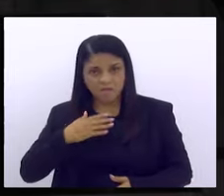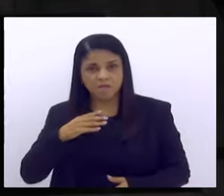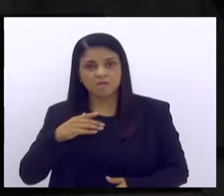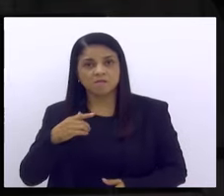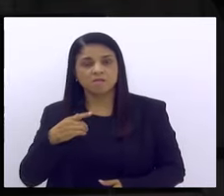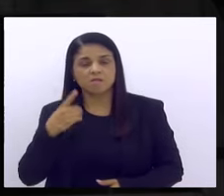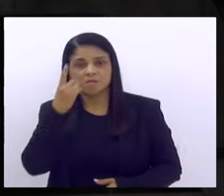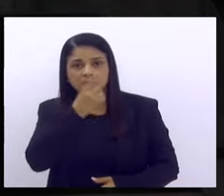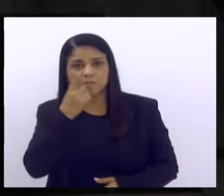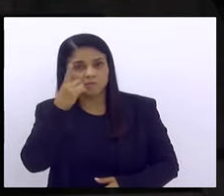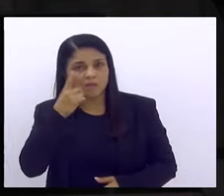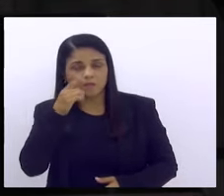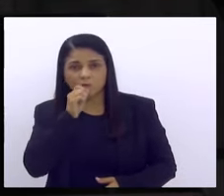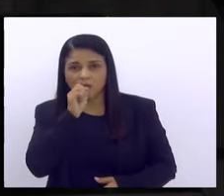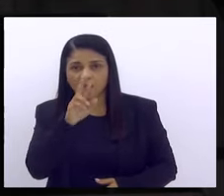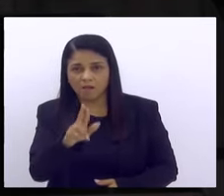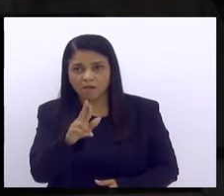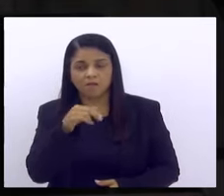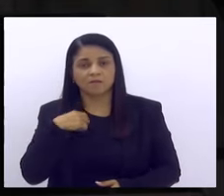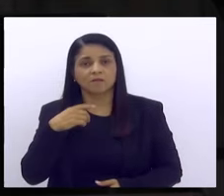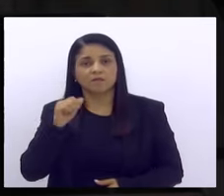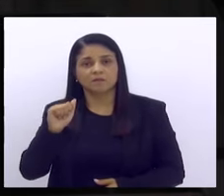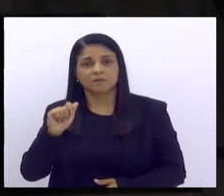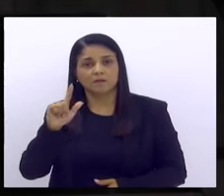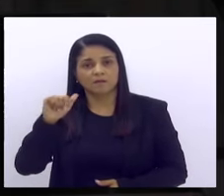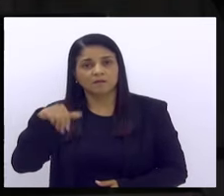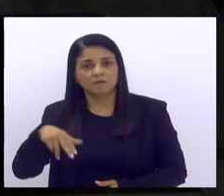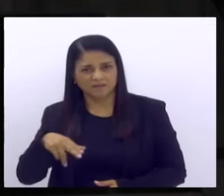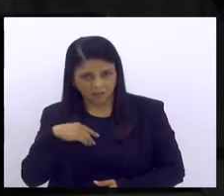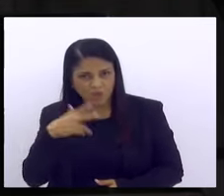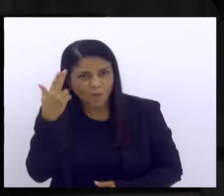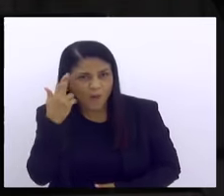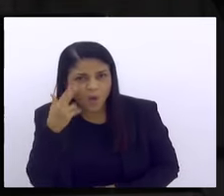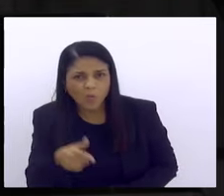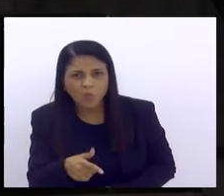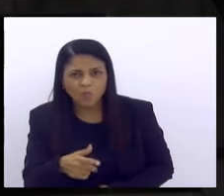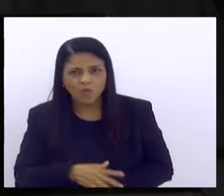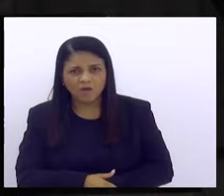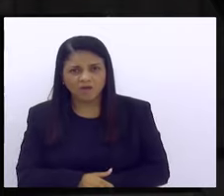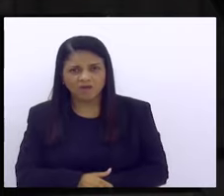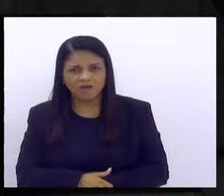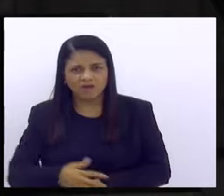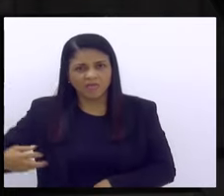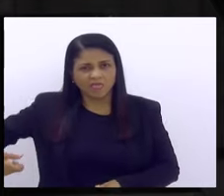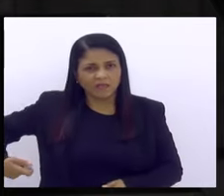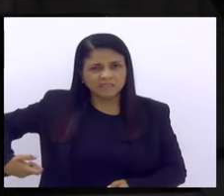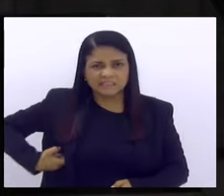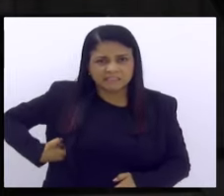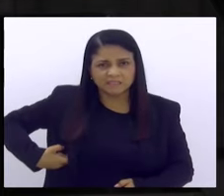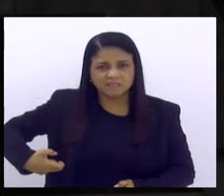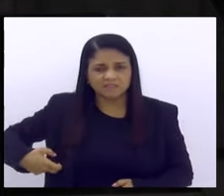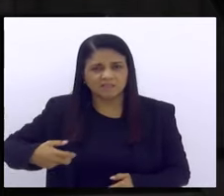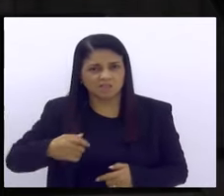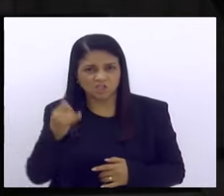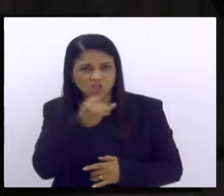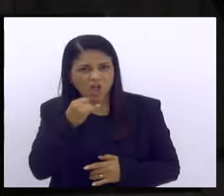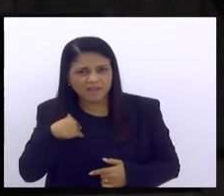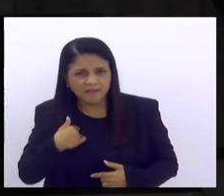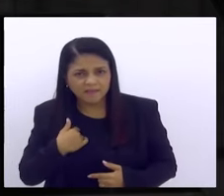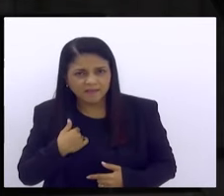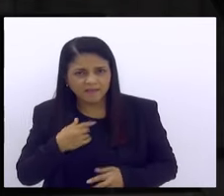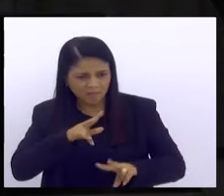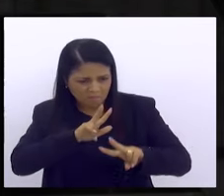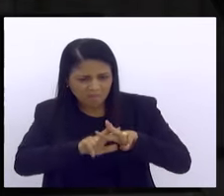aí? O que vocês vão falar diante disso? É normal? É normal? É normal prenderem o